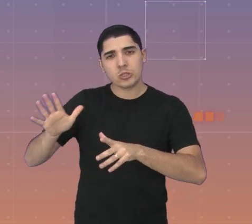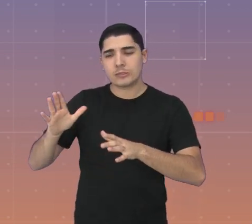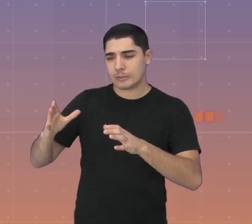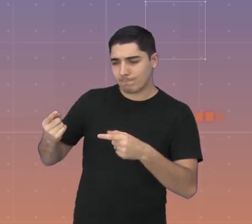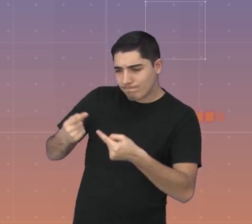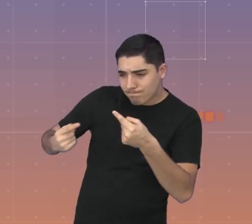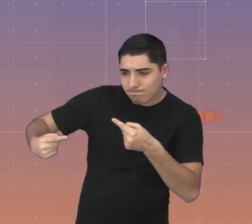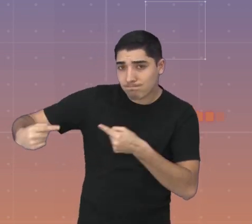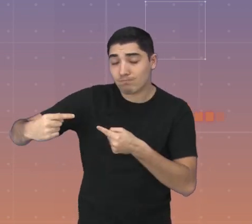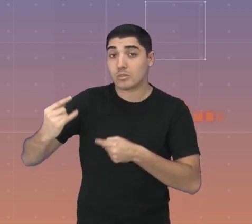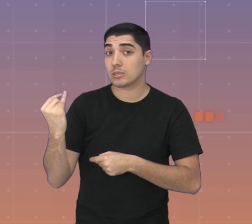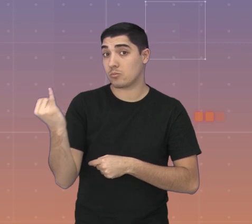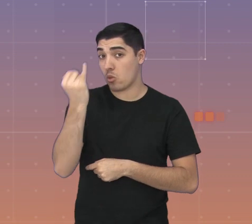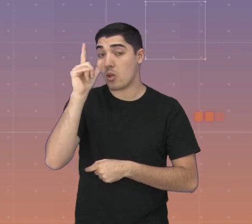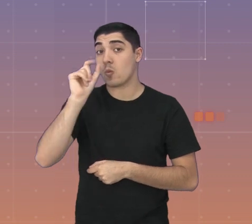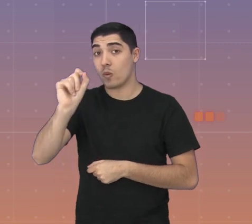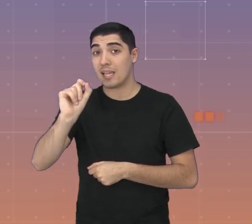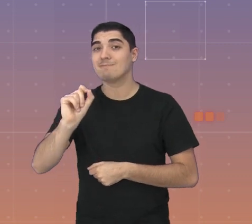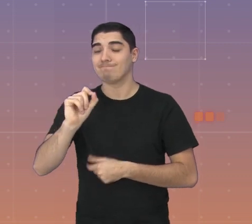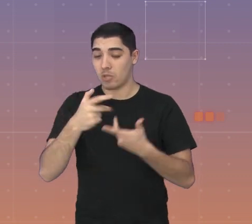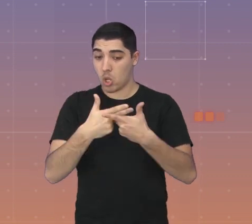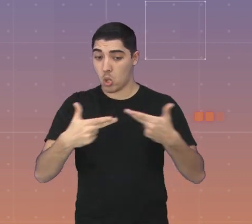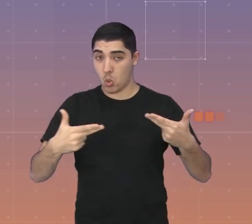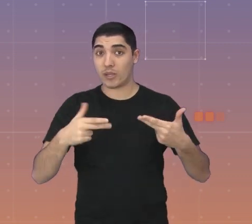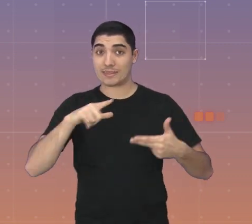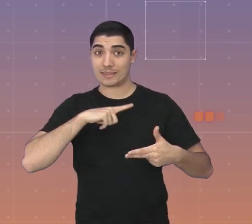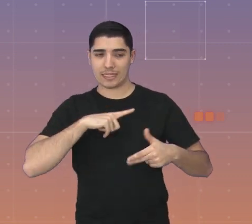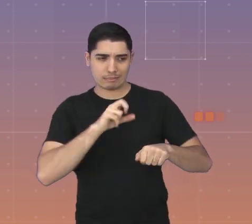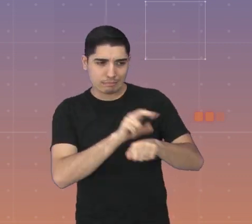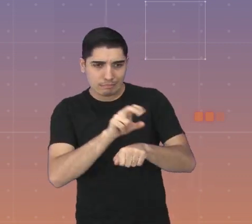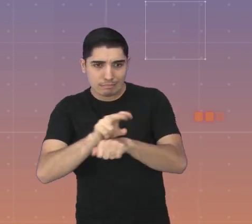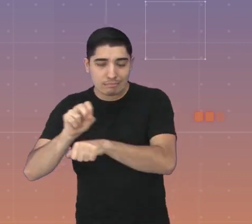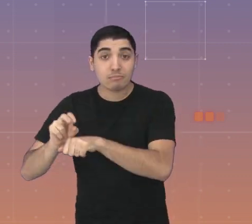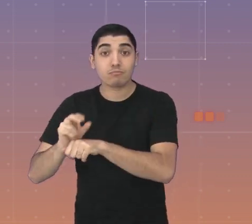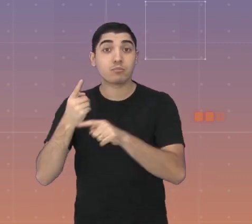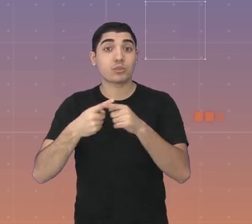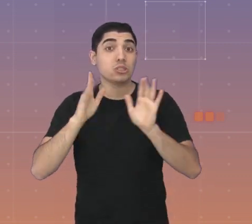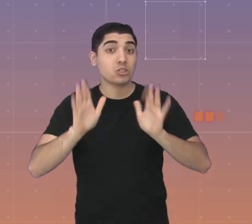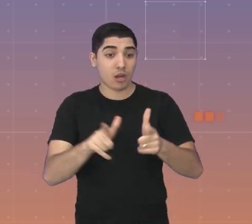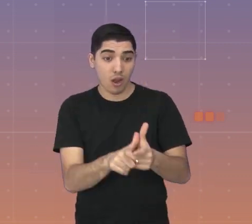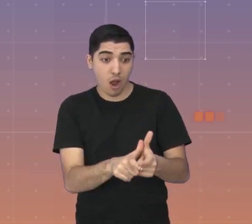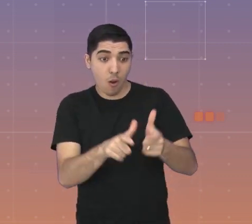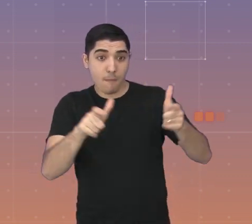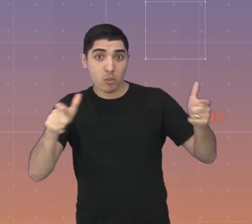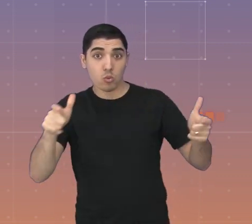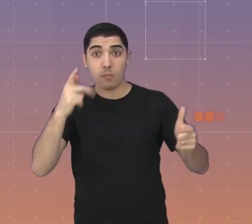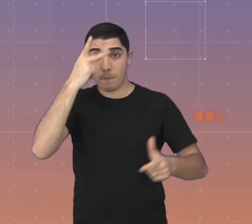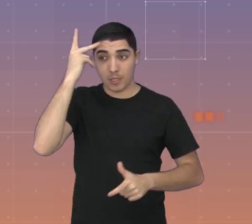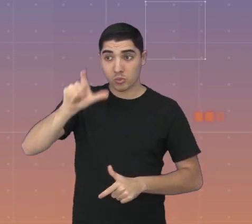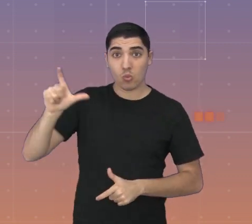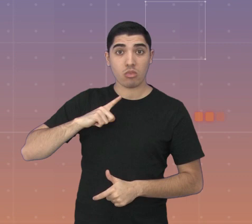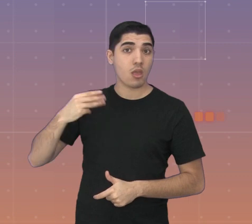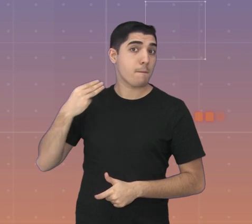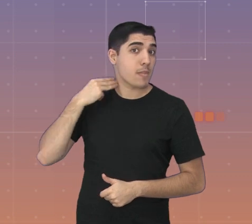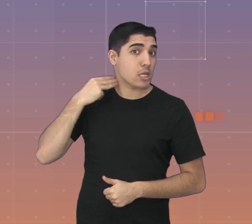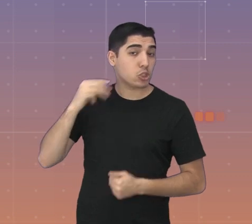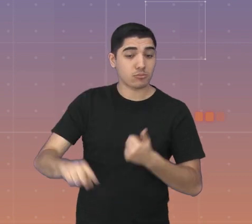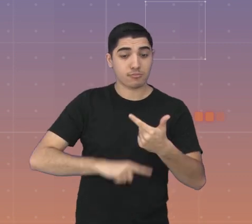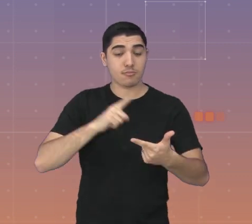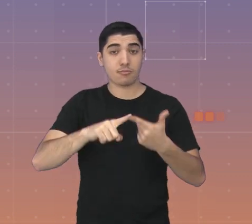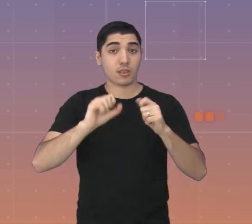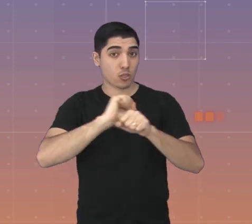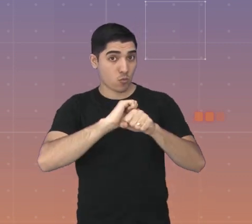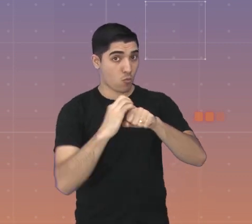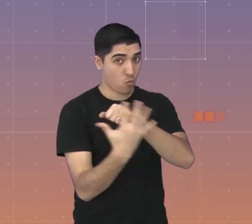debater a situação epidemiológica da cidade, depois que o município registrou um aumento de casos de meningite e